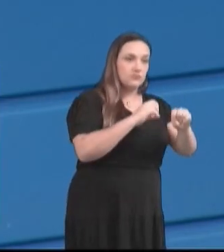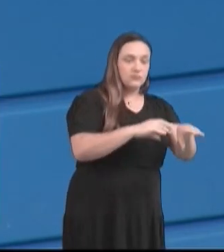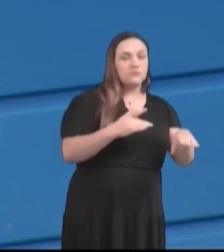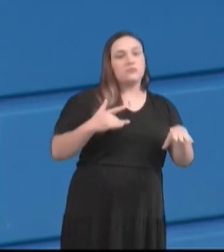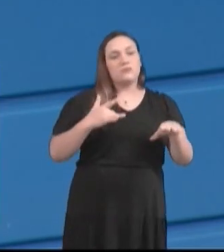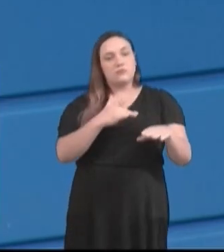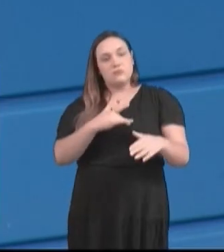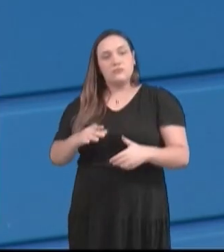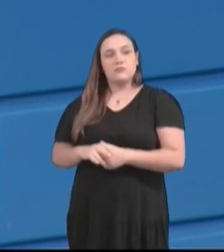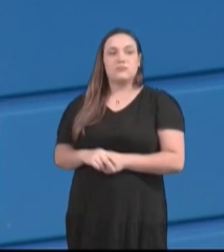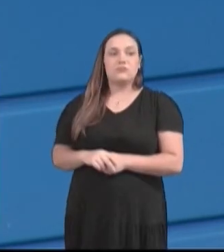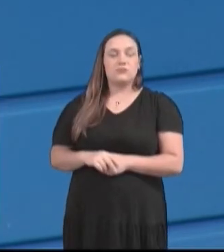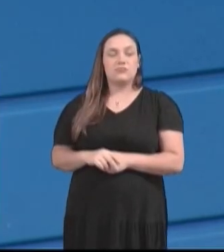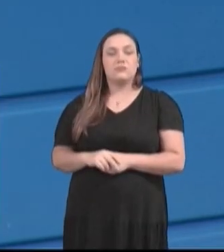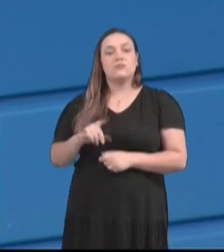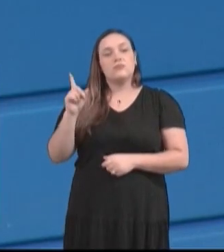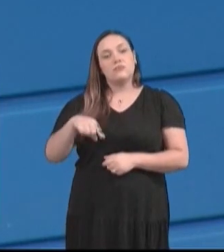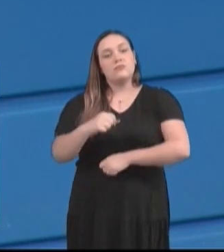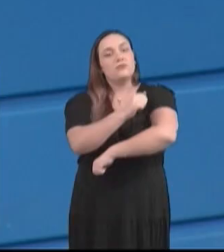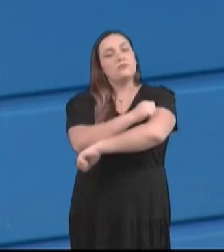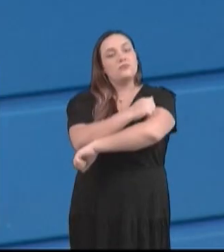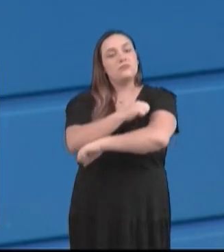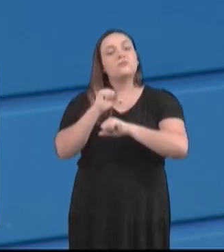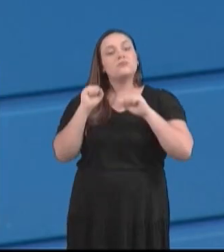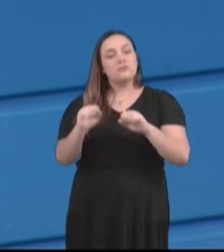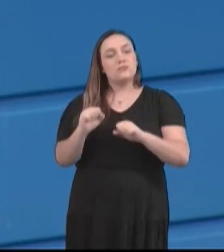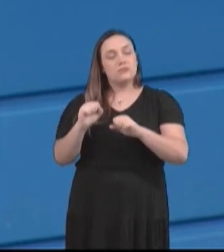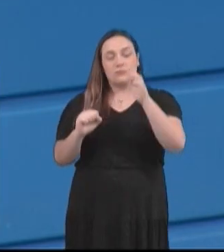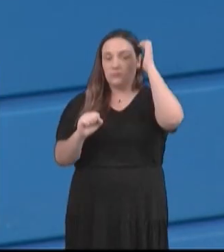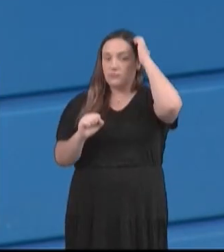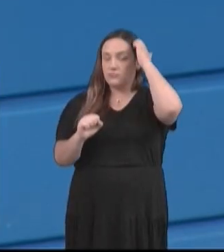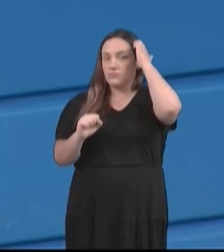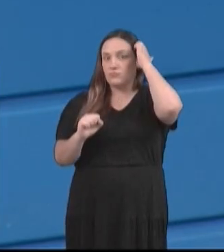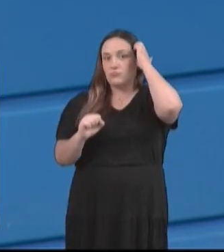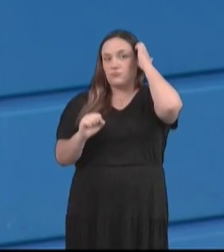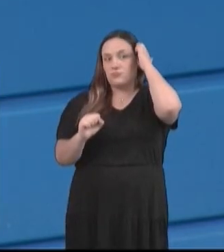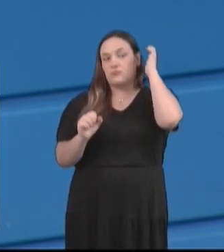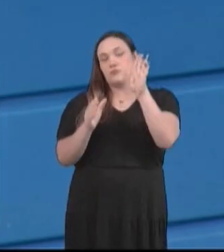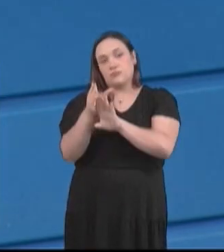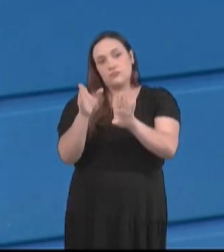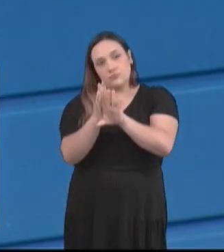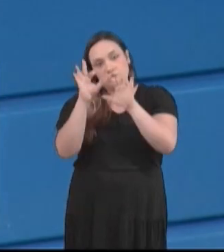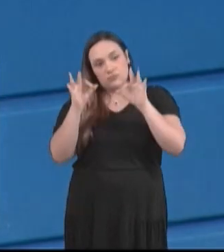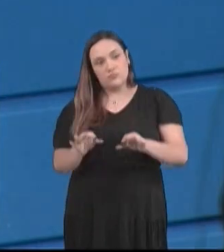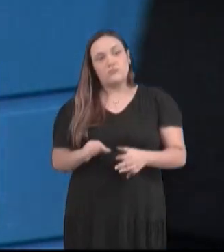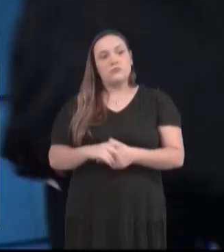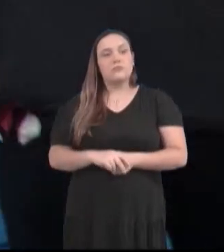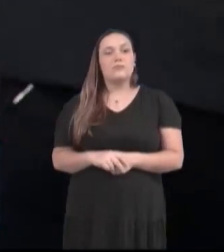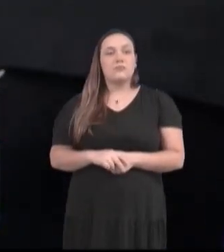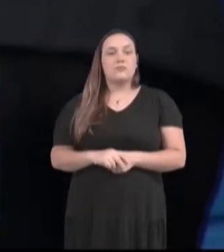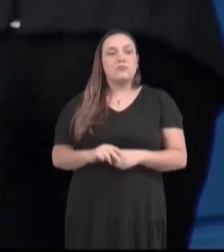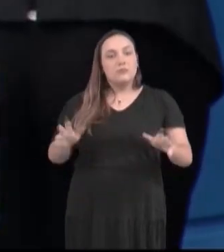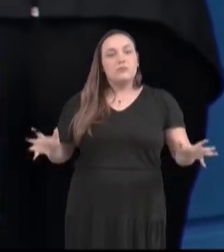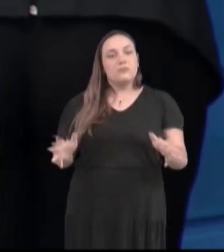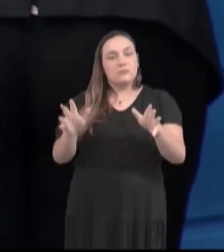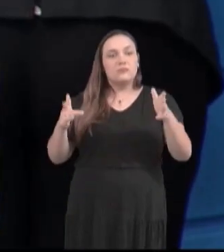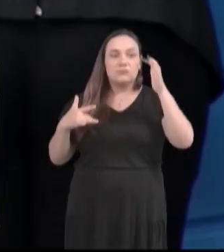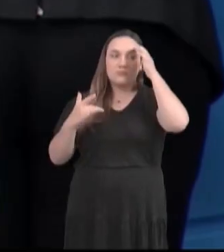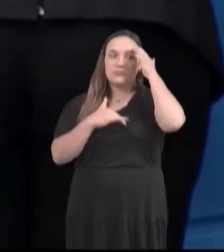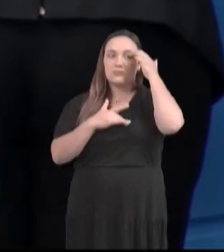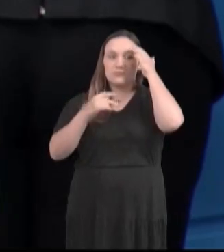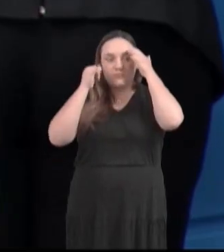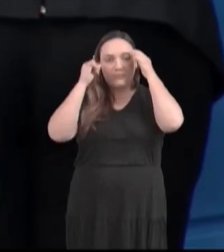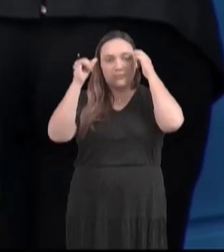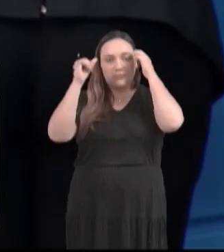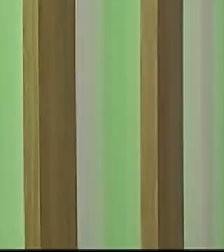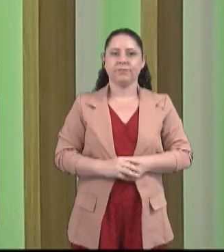criar condições para que os estudantes possam receber as devidas orientações para a promoção da saúde e prevenção de